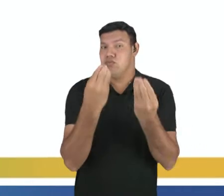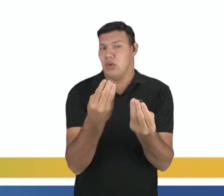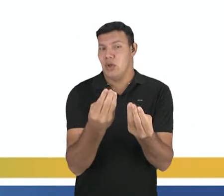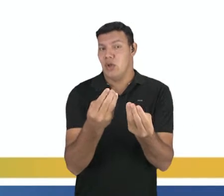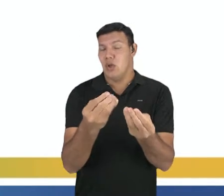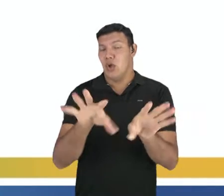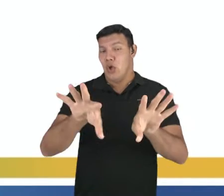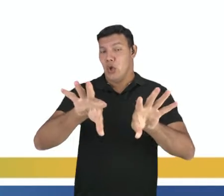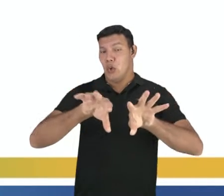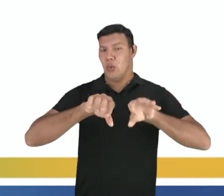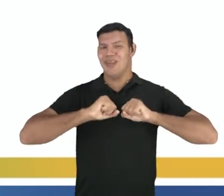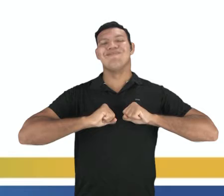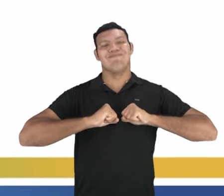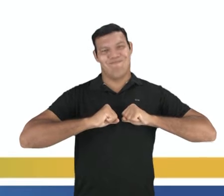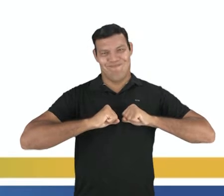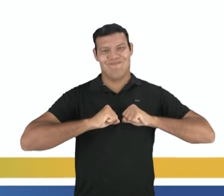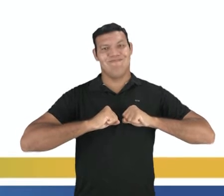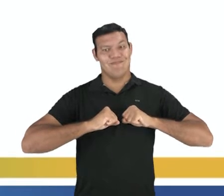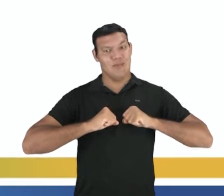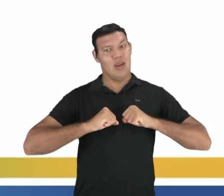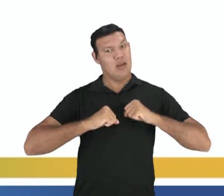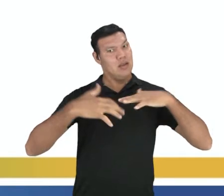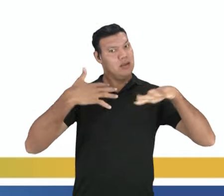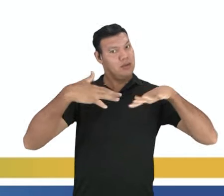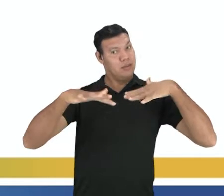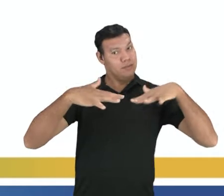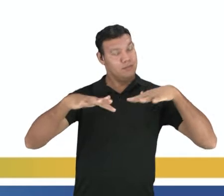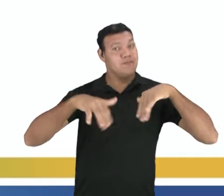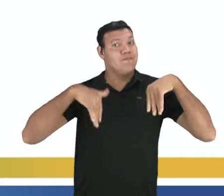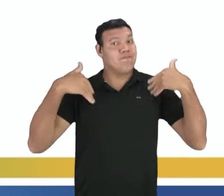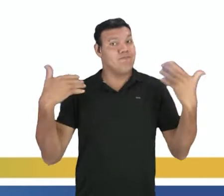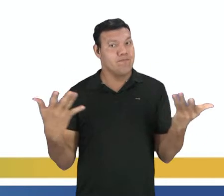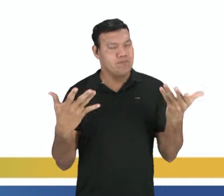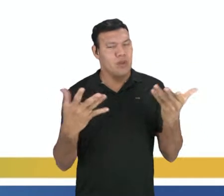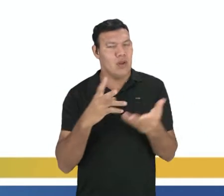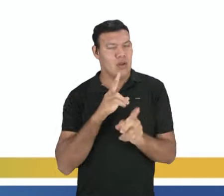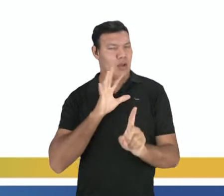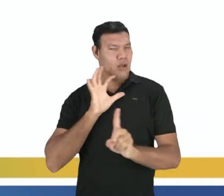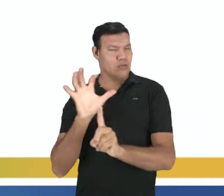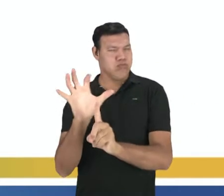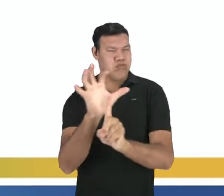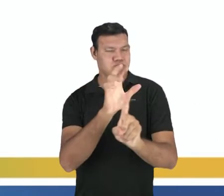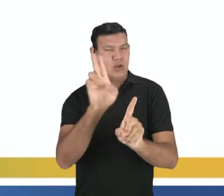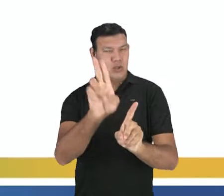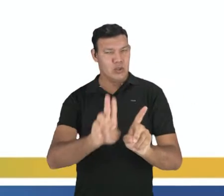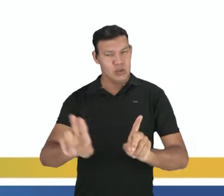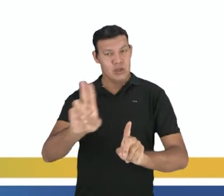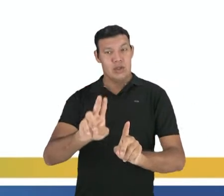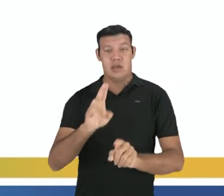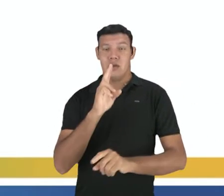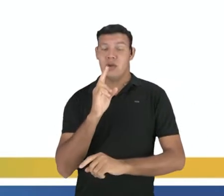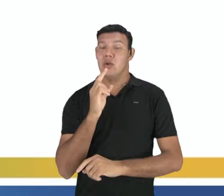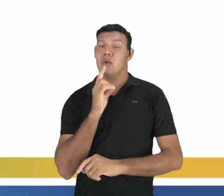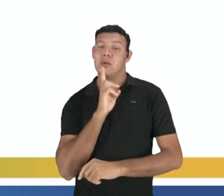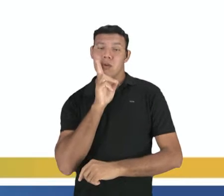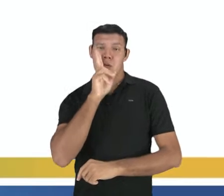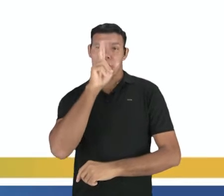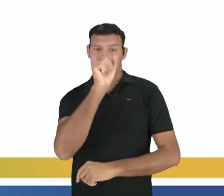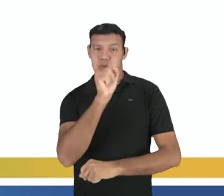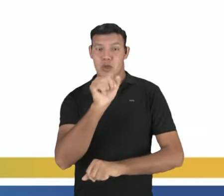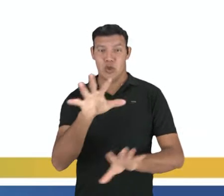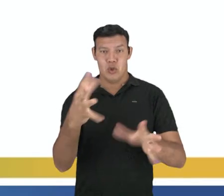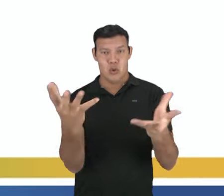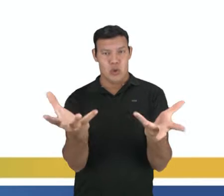corpo ou você retira a energia do corpo durante esse deslocamento Então esse trabalho essa quantidade de energia que você